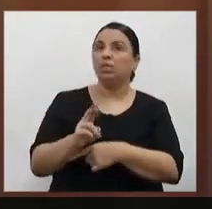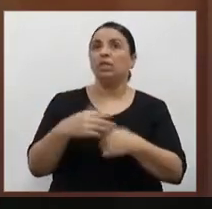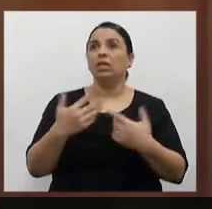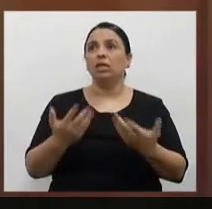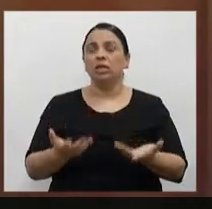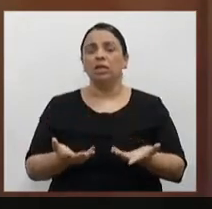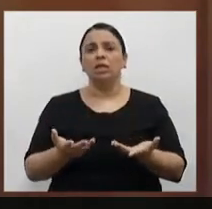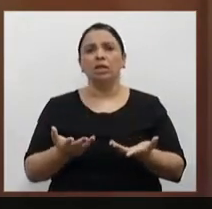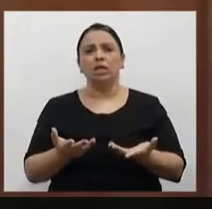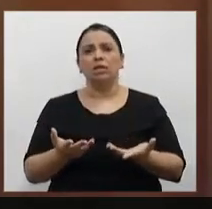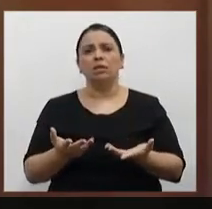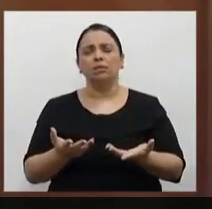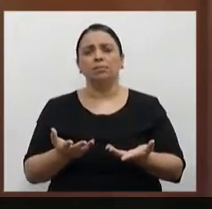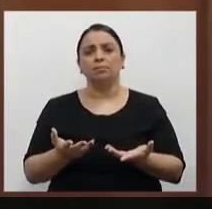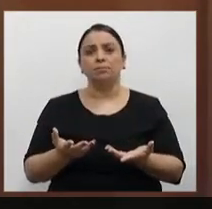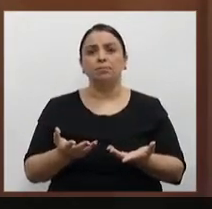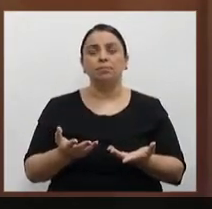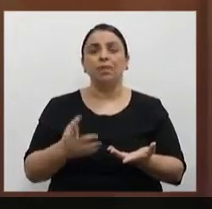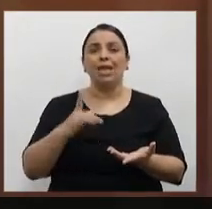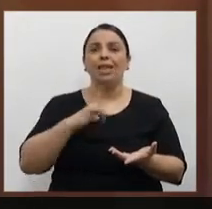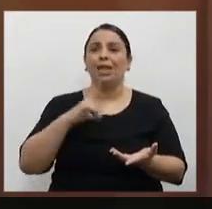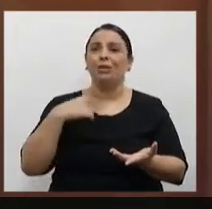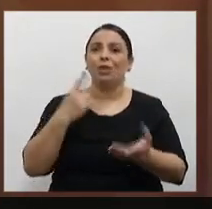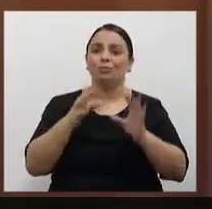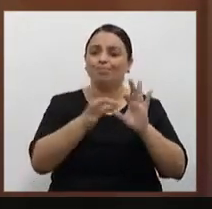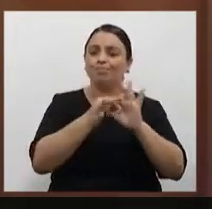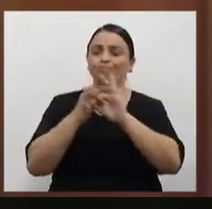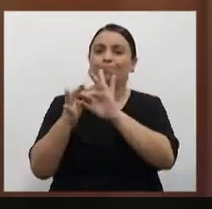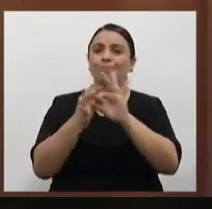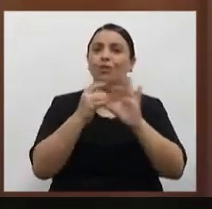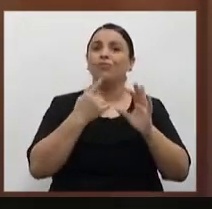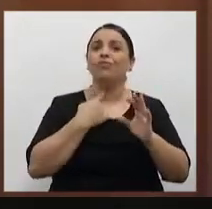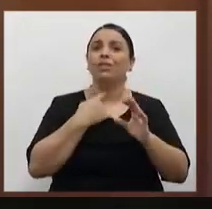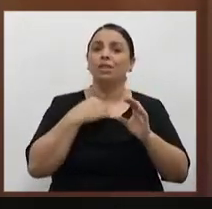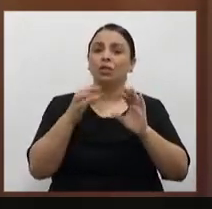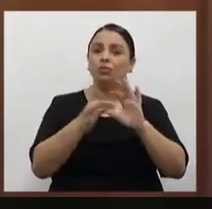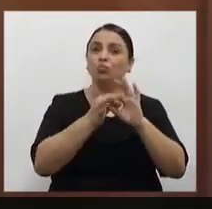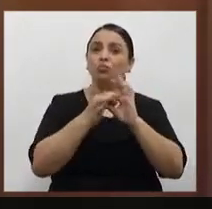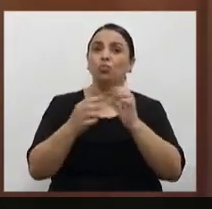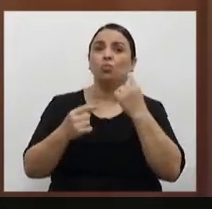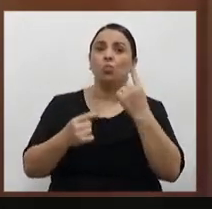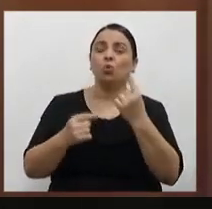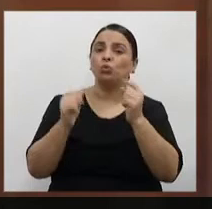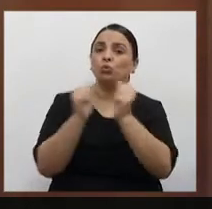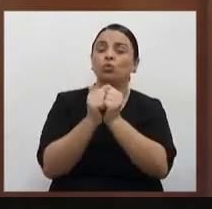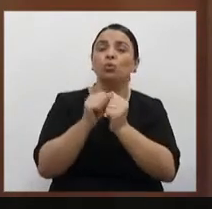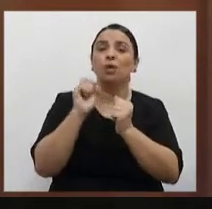unificação dos nossos desejos que são comuns de ter um trabalho